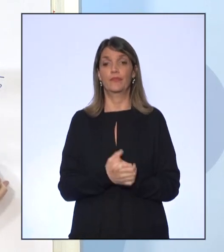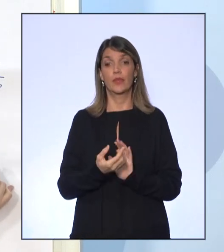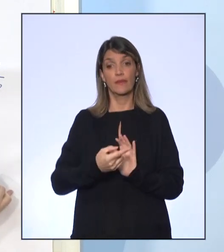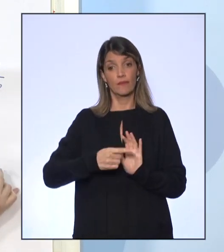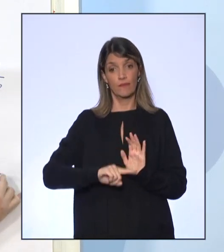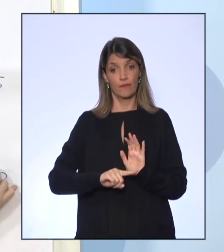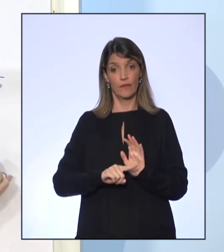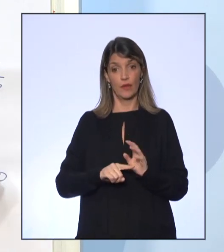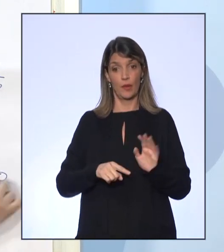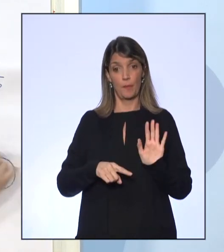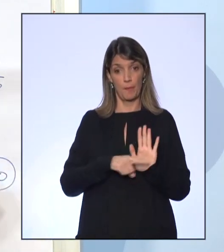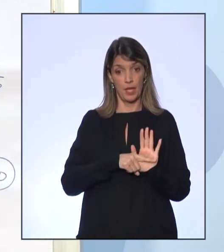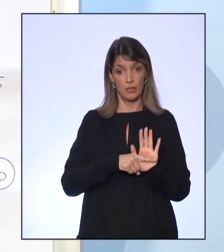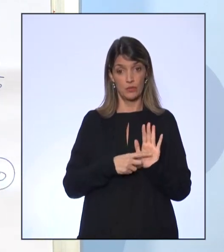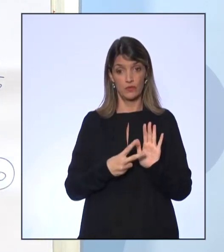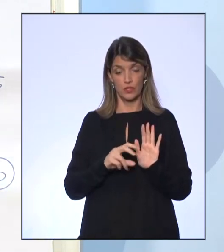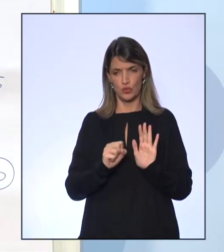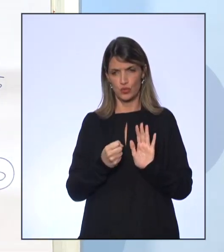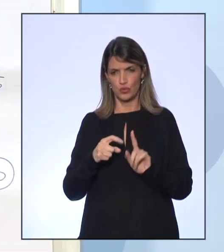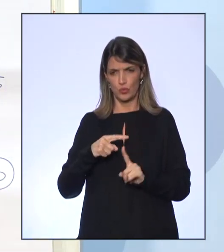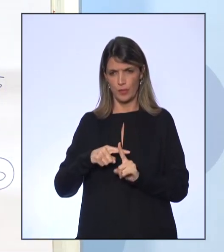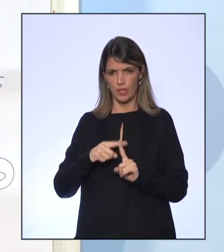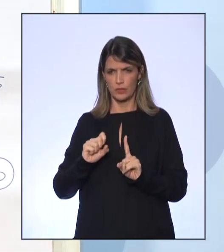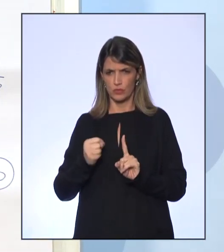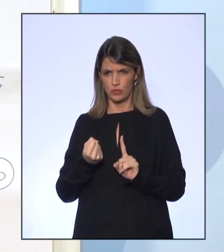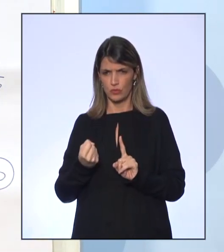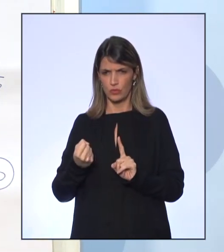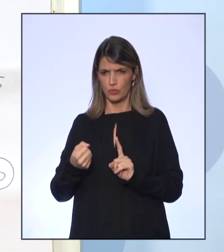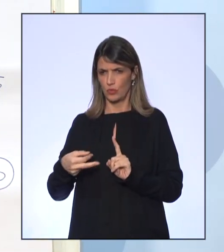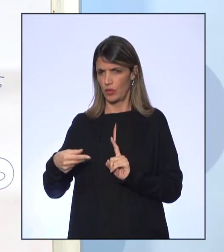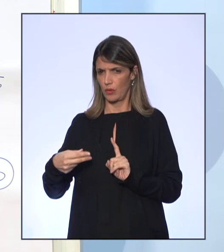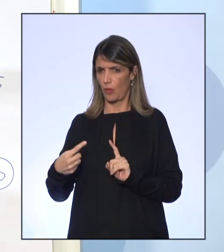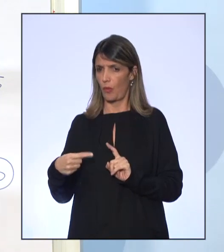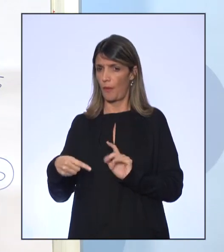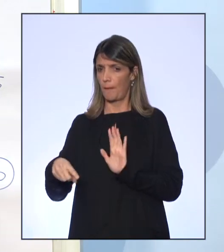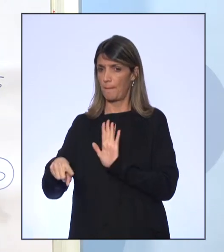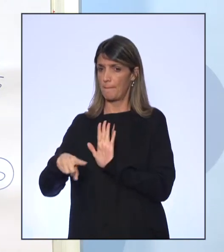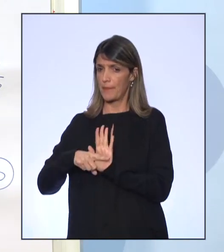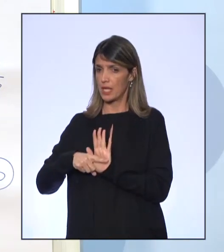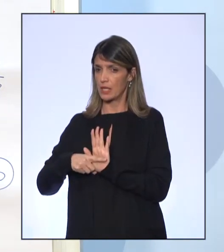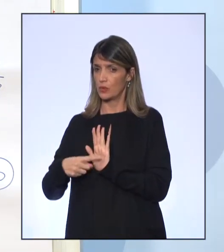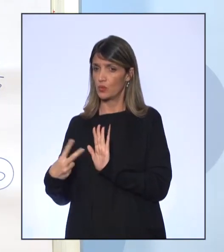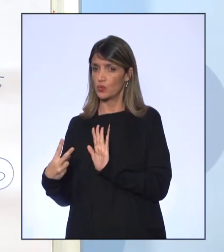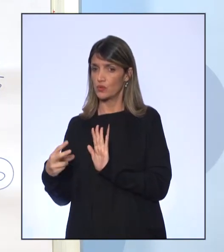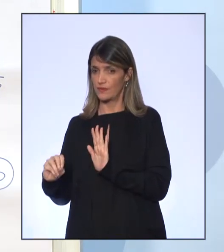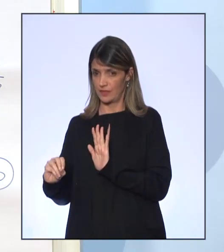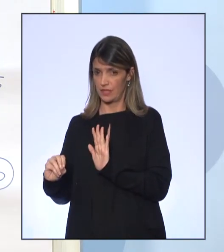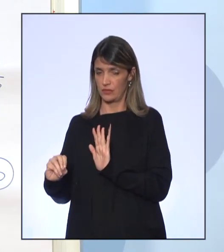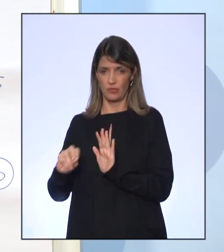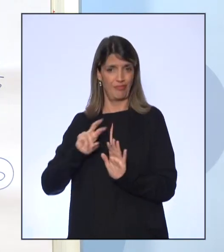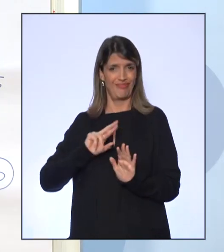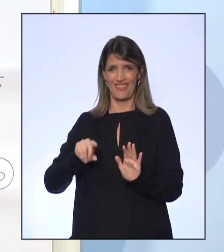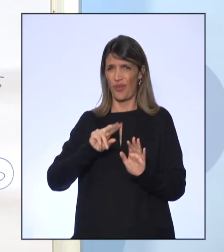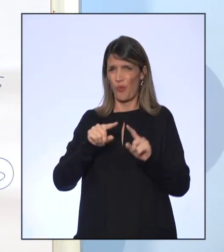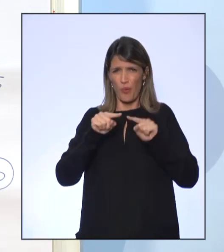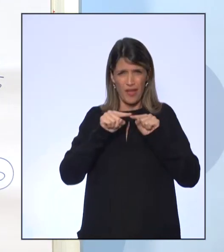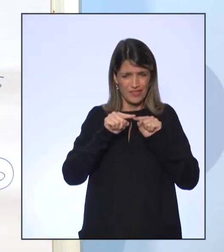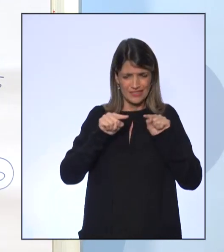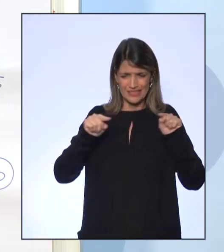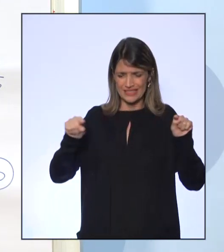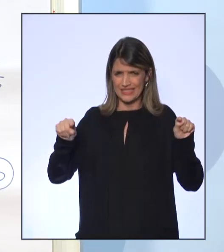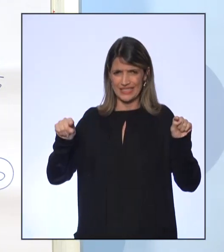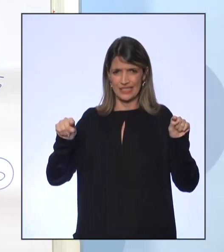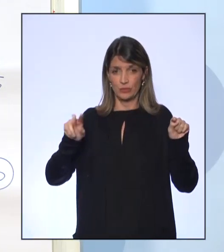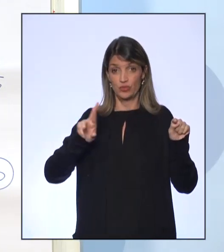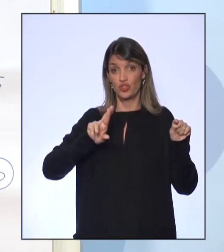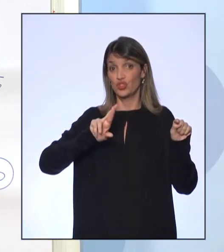mais 8 aqui, ó, dá um menos 20, como eu teria colocado lá. Menos 20 não está alinhado, é um termo, é diferente de